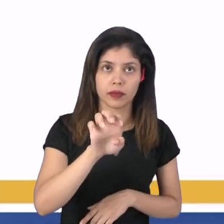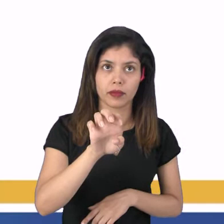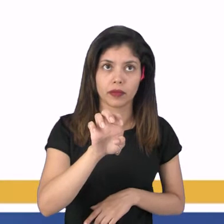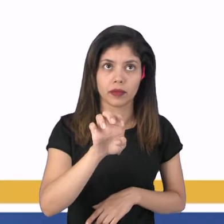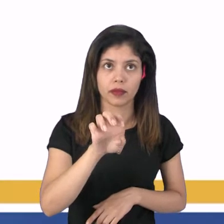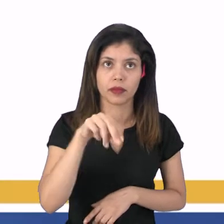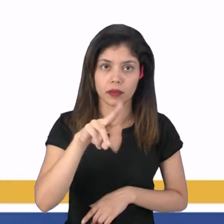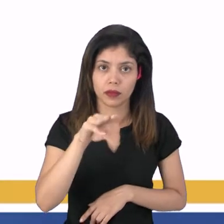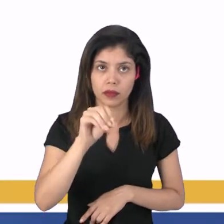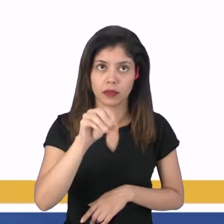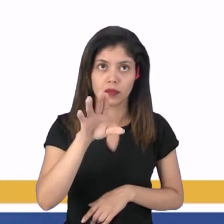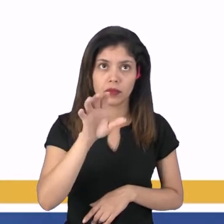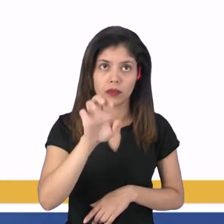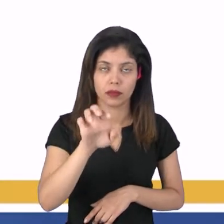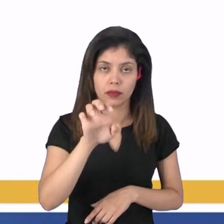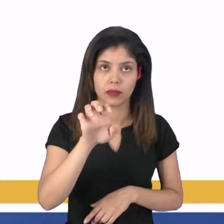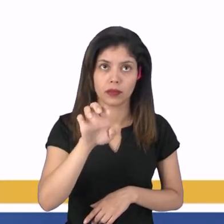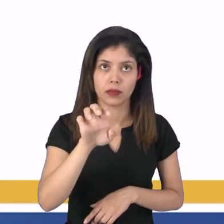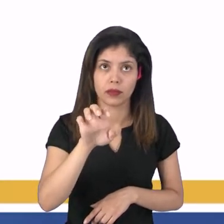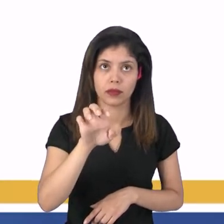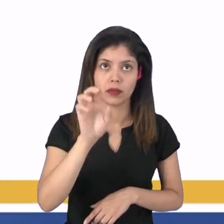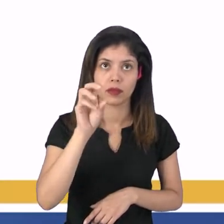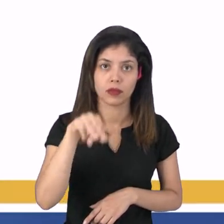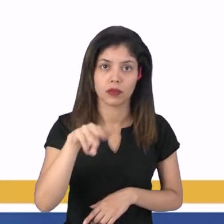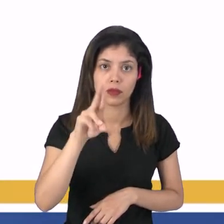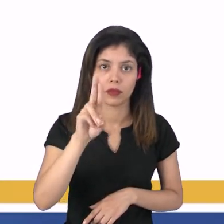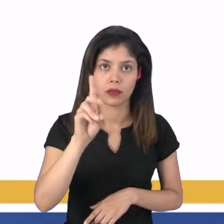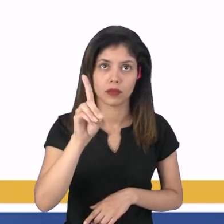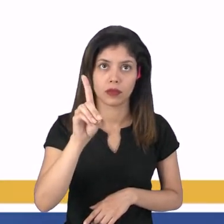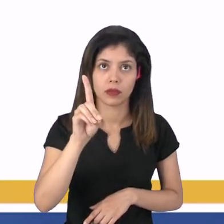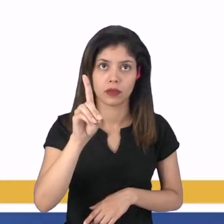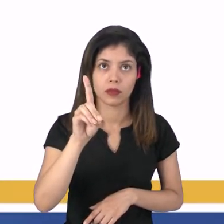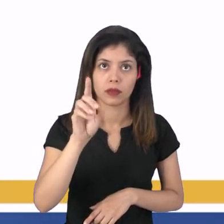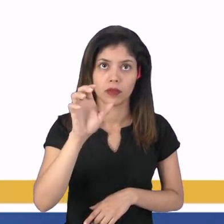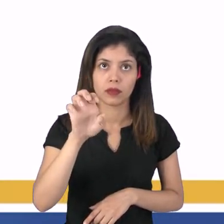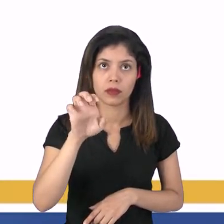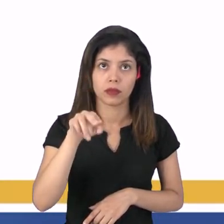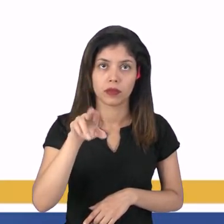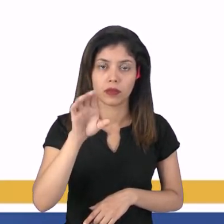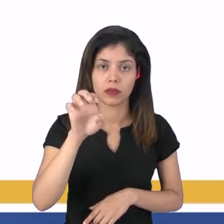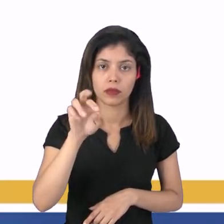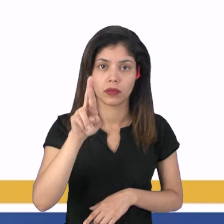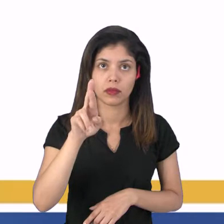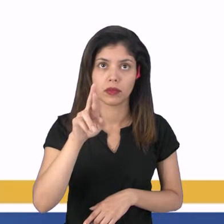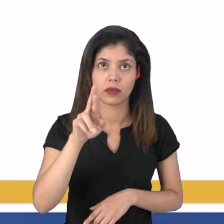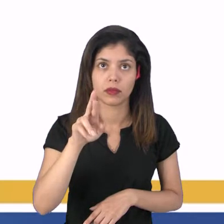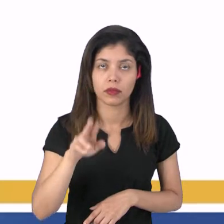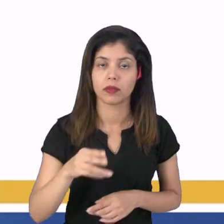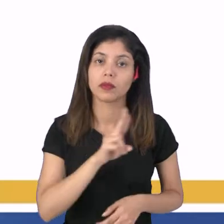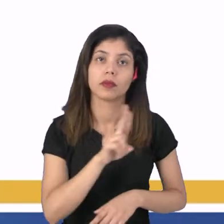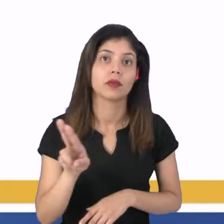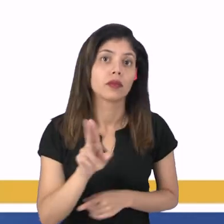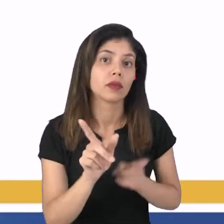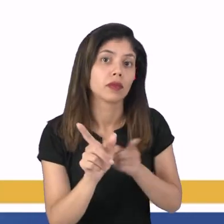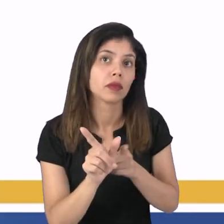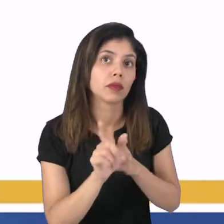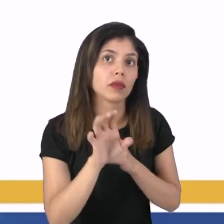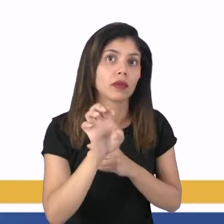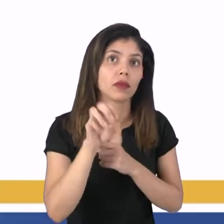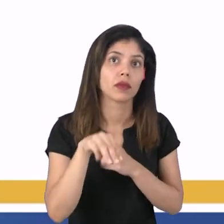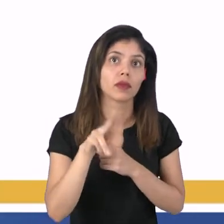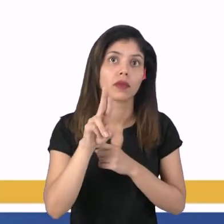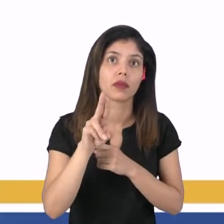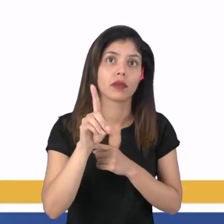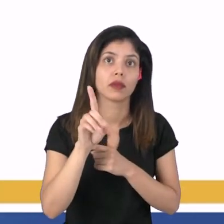inicial mudo, nós temos o prefixo o radical mud e o sufixo ser, que forma a palavra